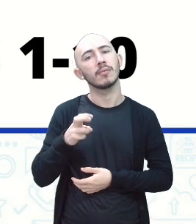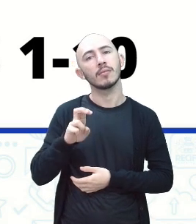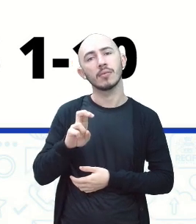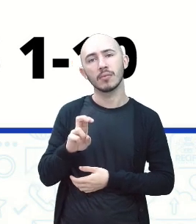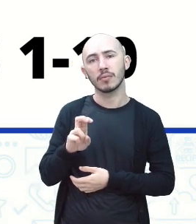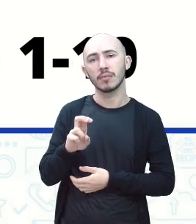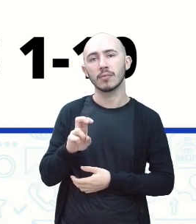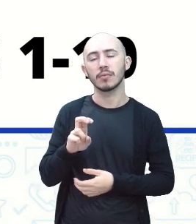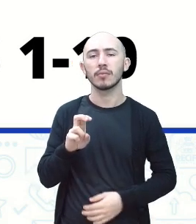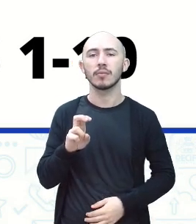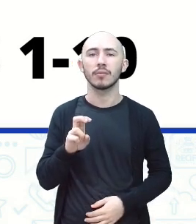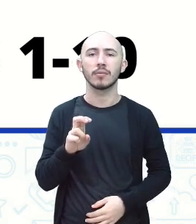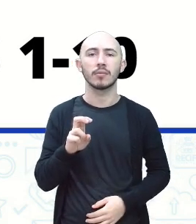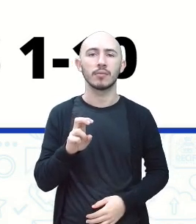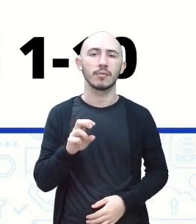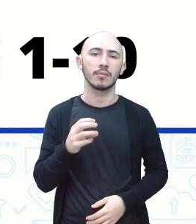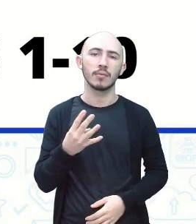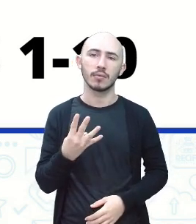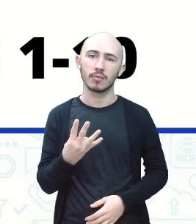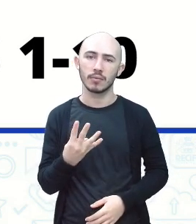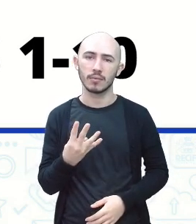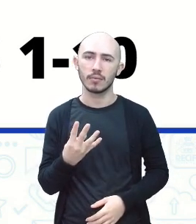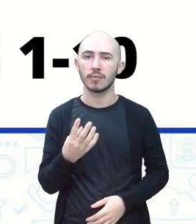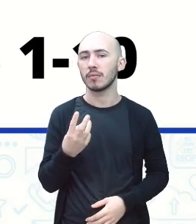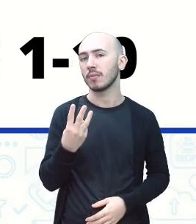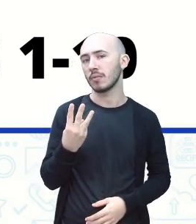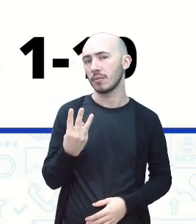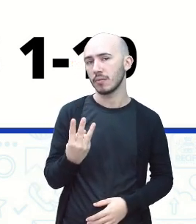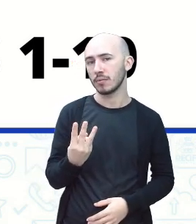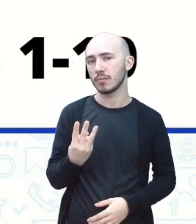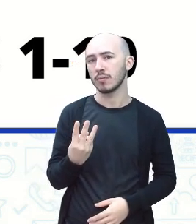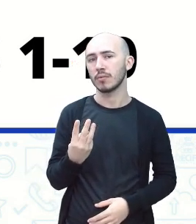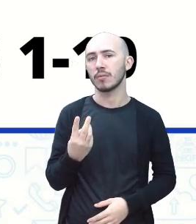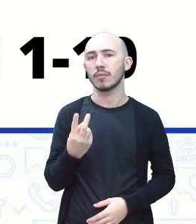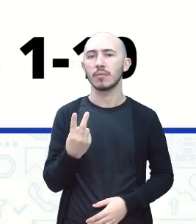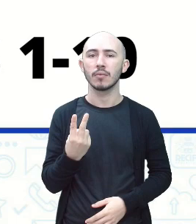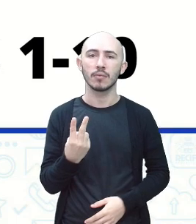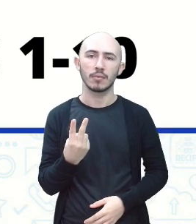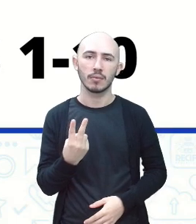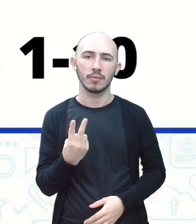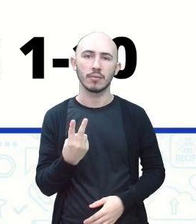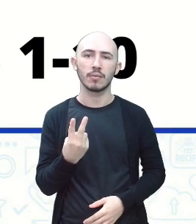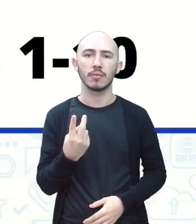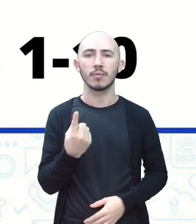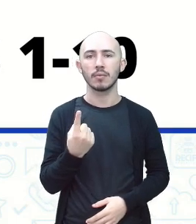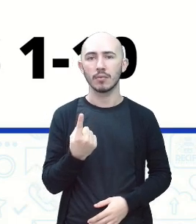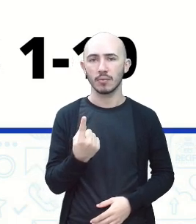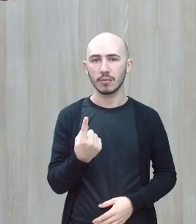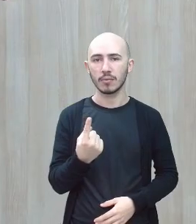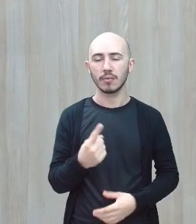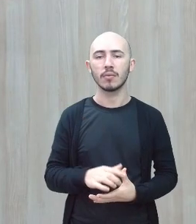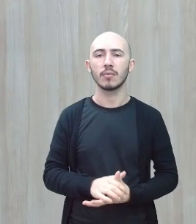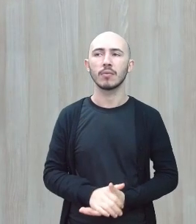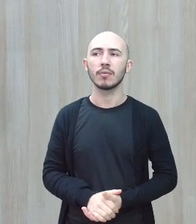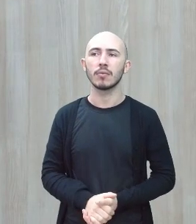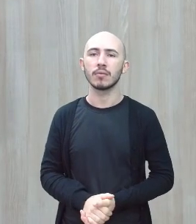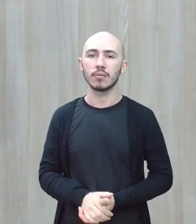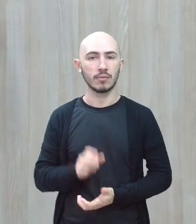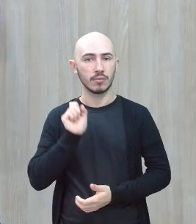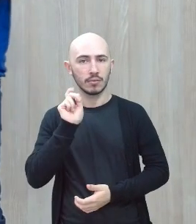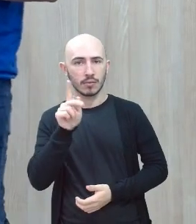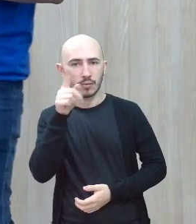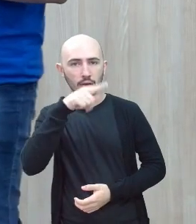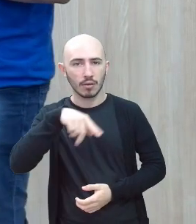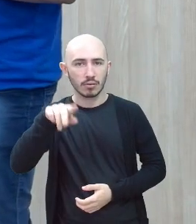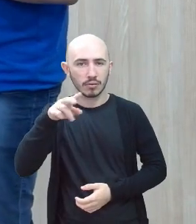5, 5, 4, 4, 3, 3, 2, 2, 1. 1. Ok?